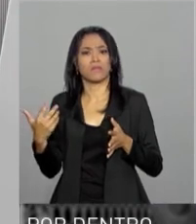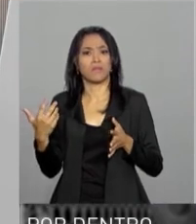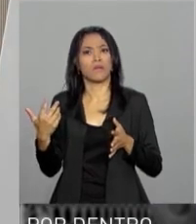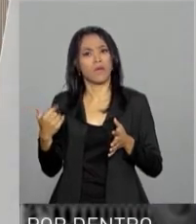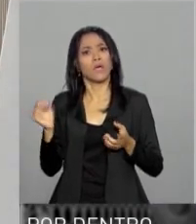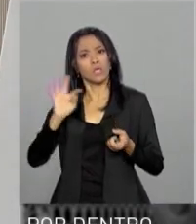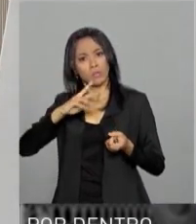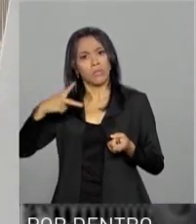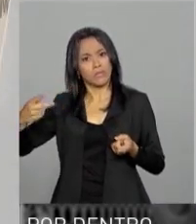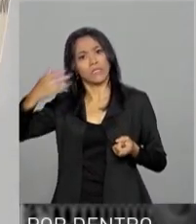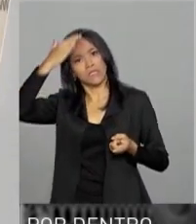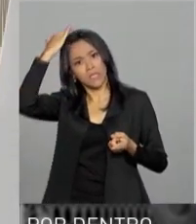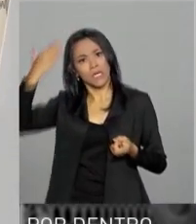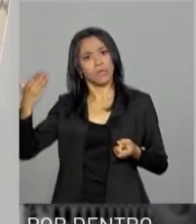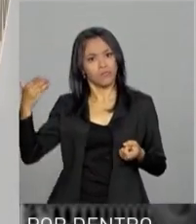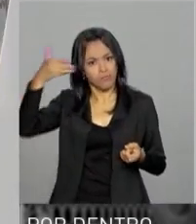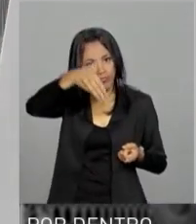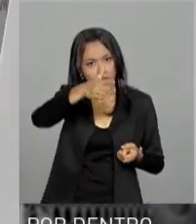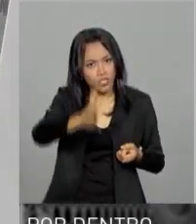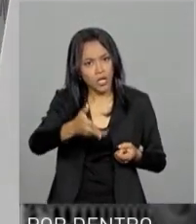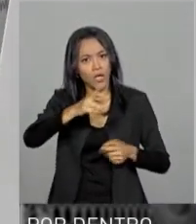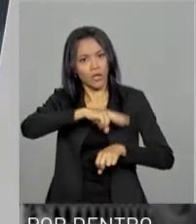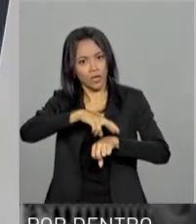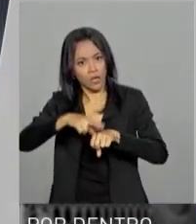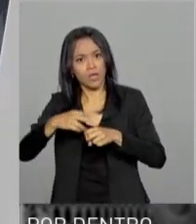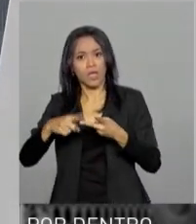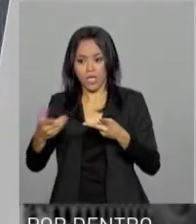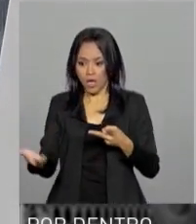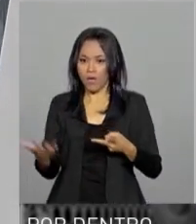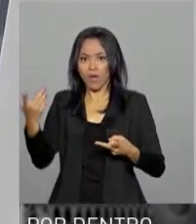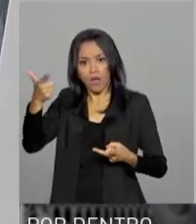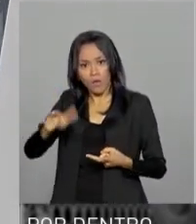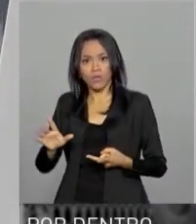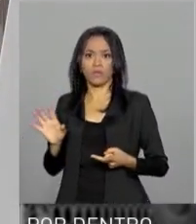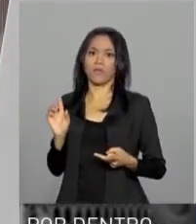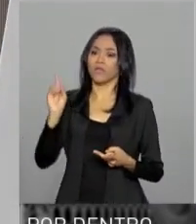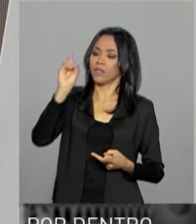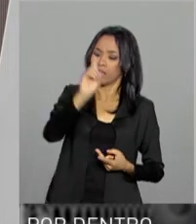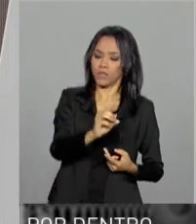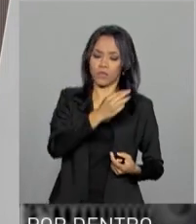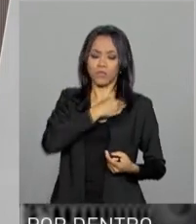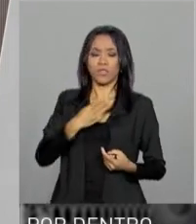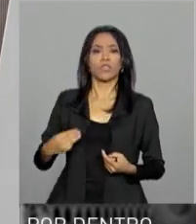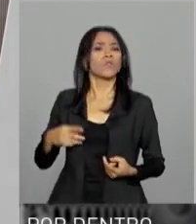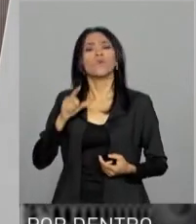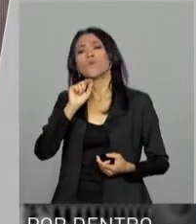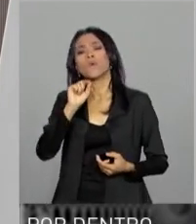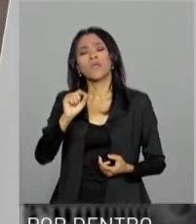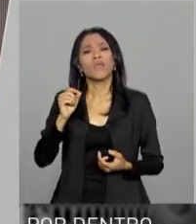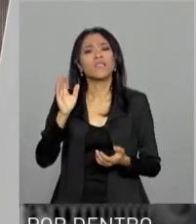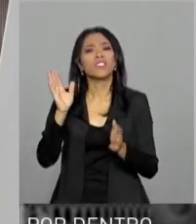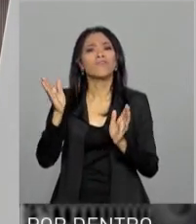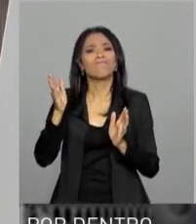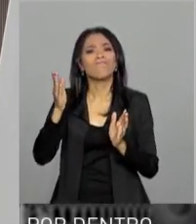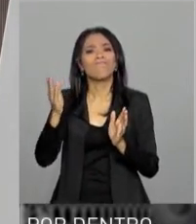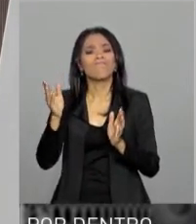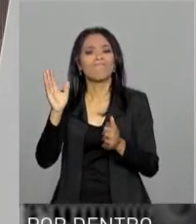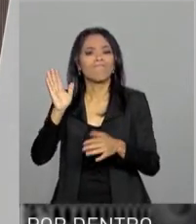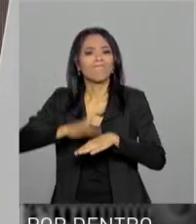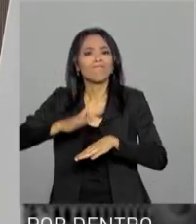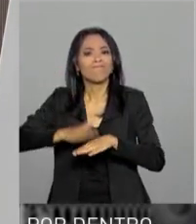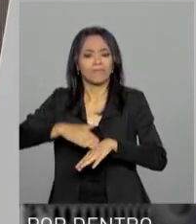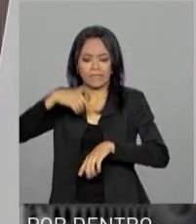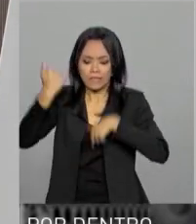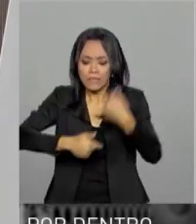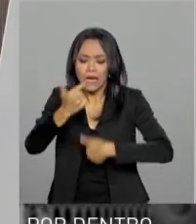presidente michel temer e agora teremos mais essa é o que de concreto a gente pode esperar pra problemas é daqui dos próximos